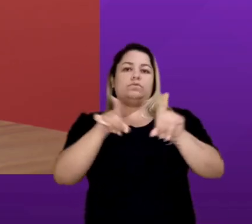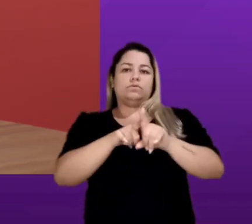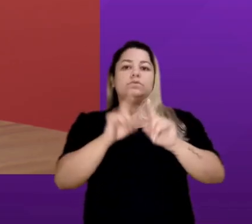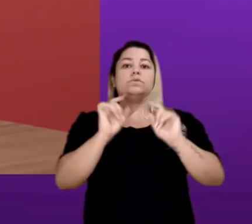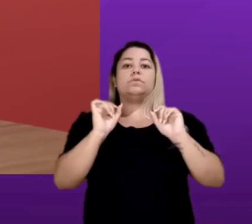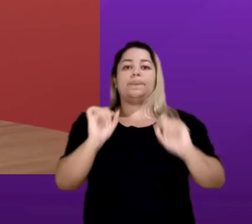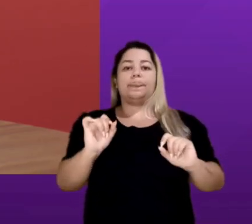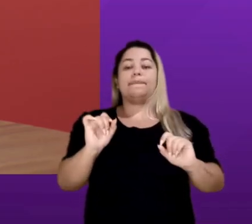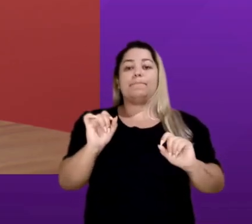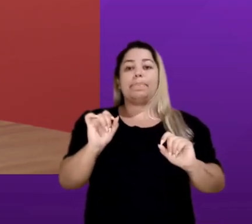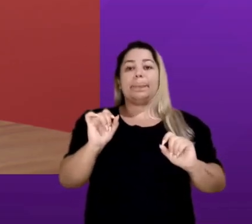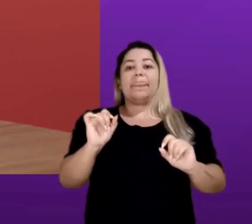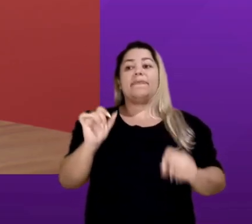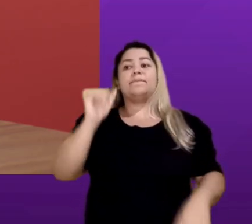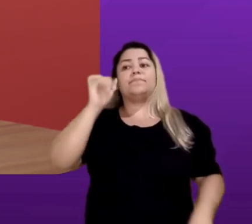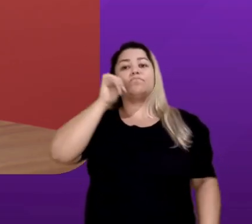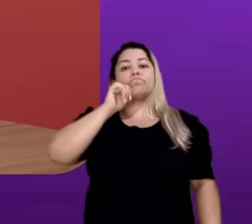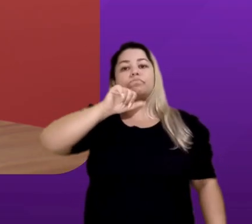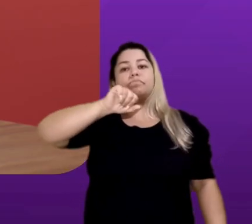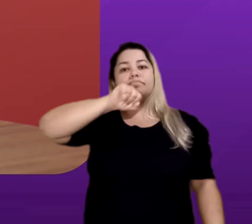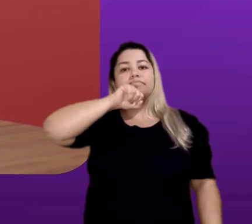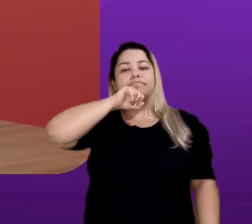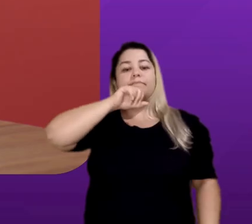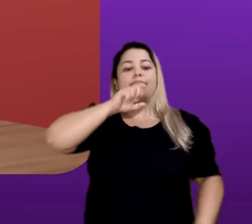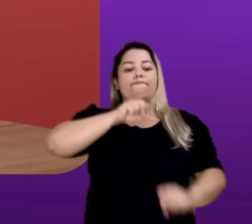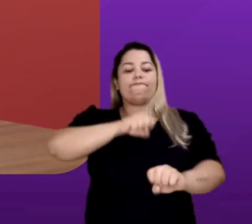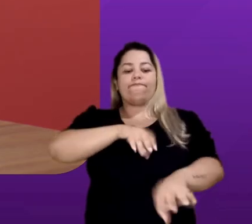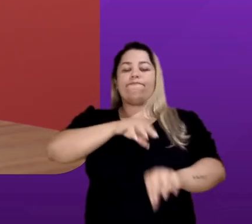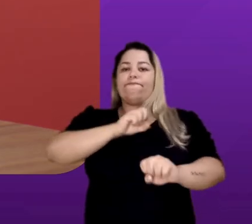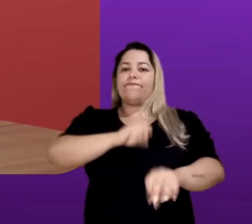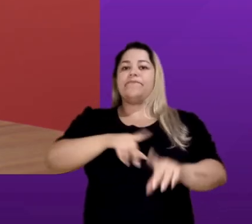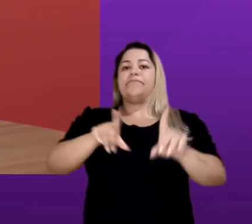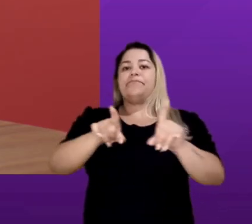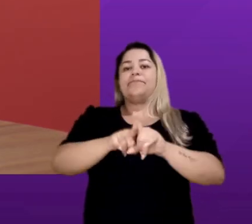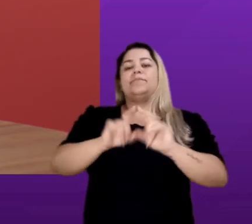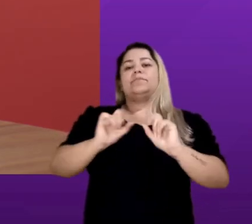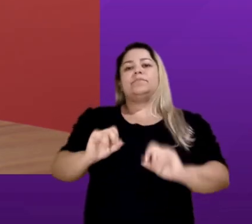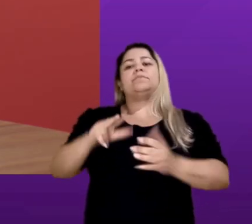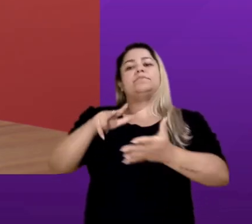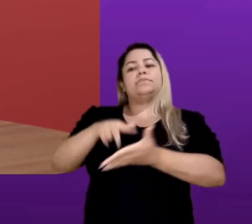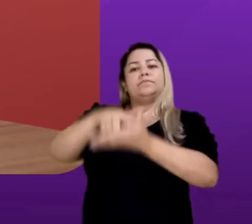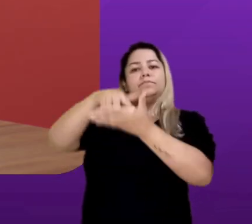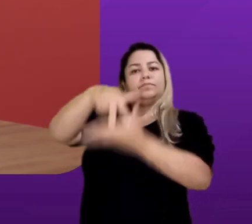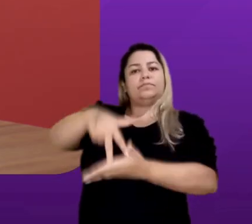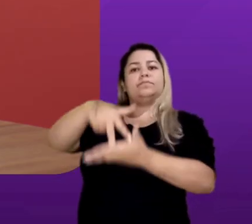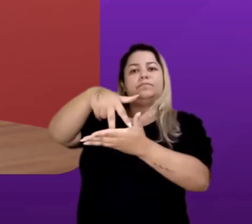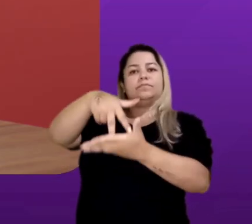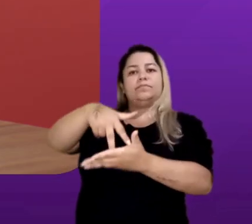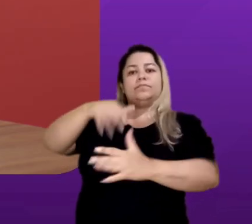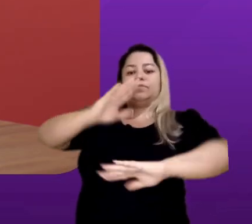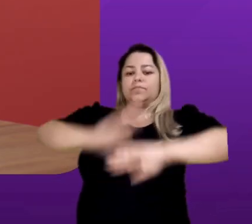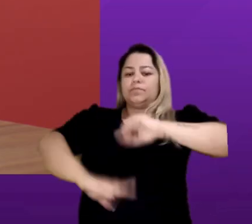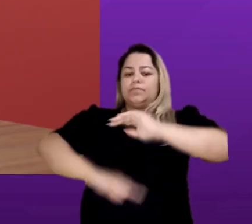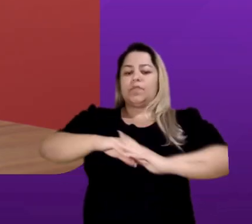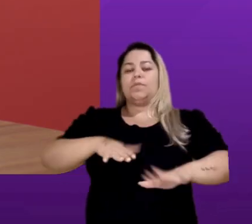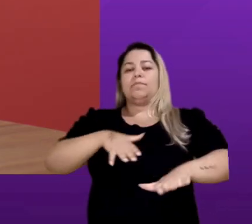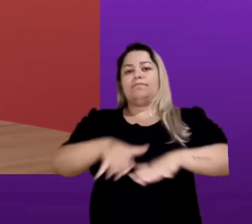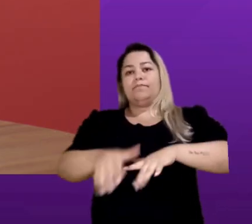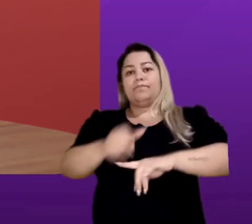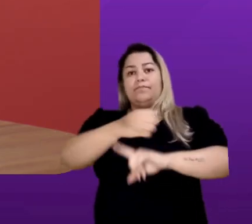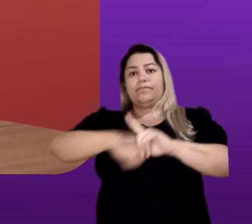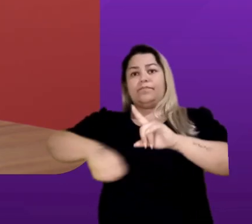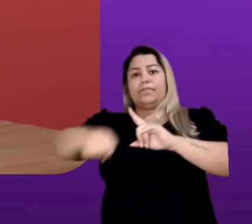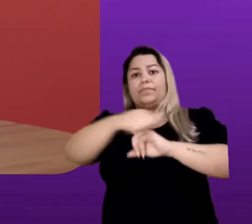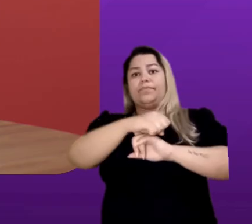através de minha mãe, eu acho que me posicionou para poder, seja nos movimentos sociais, movimento estudantil,